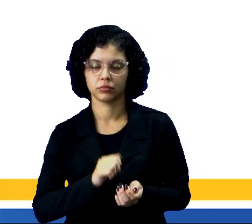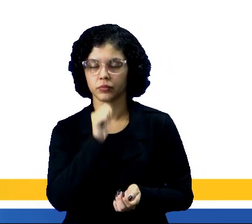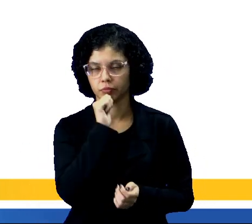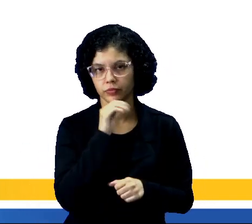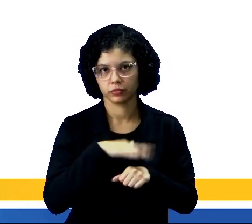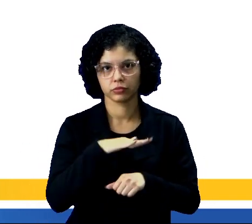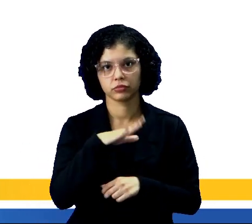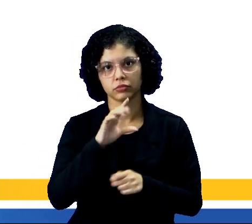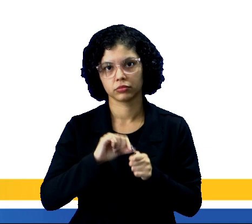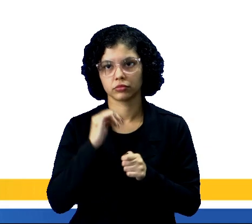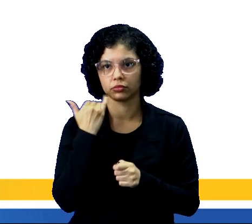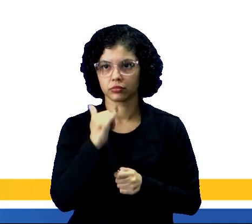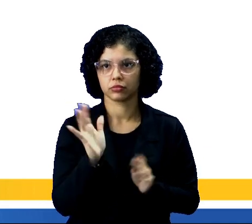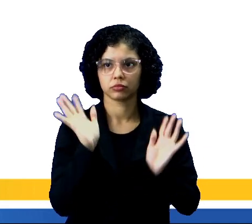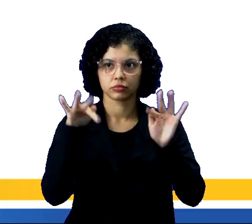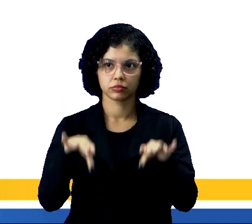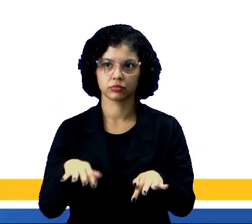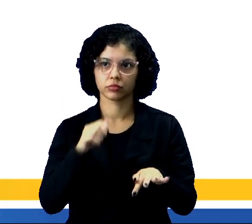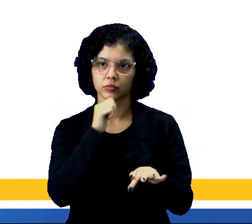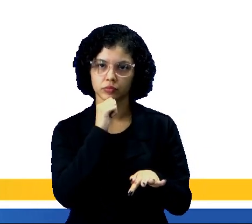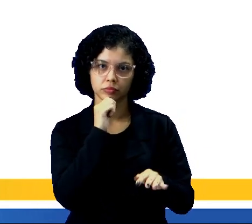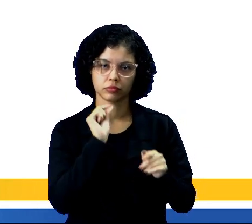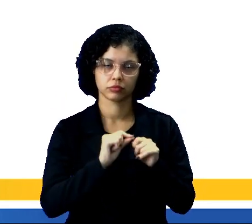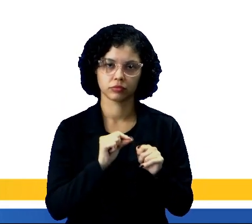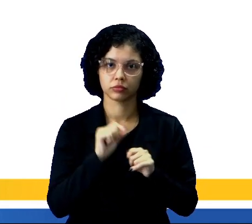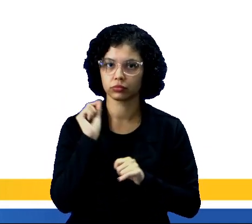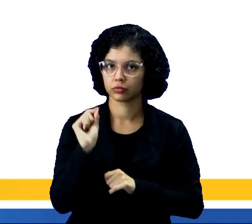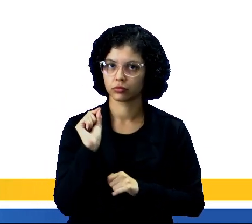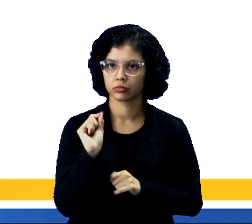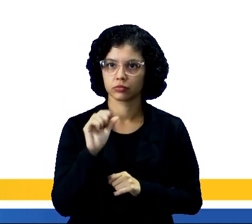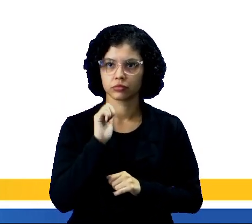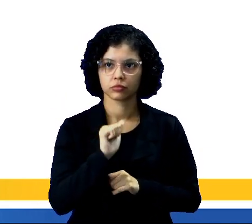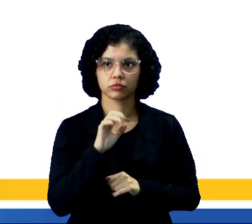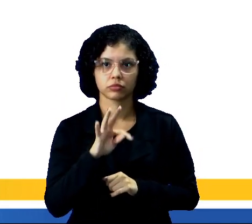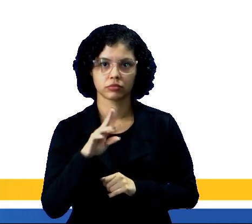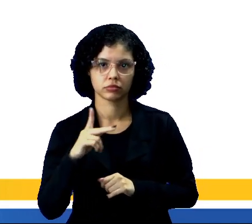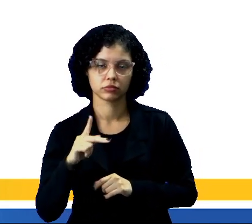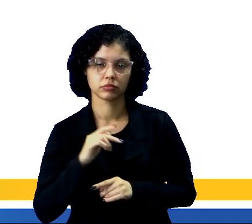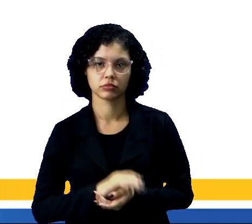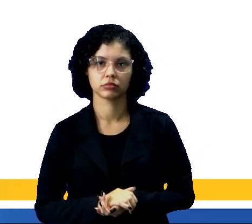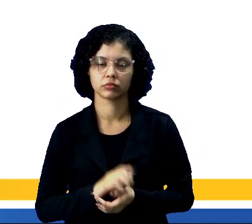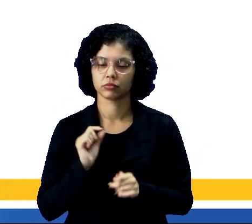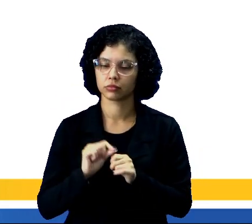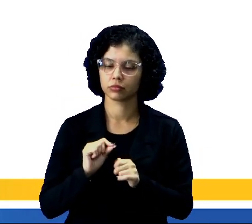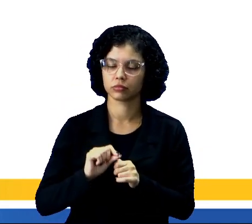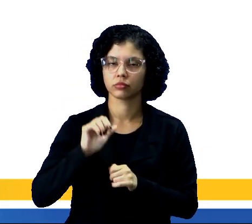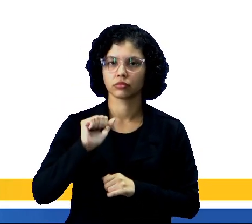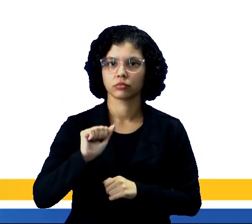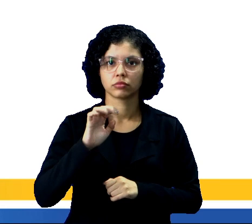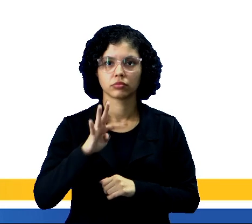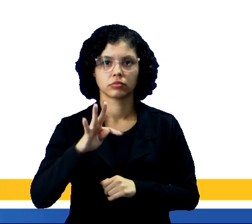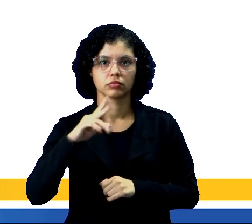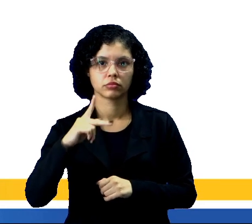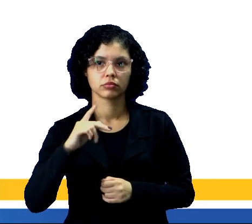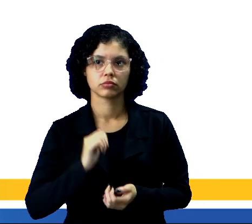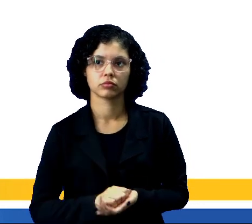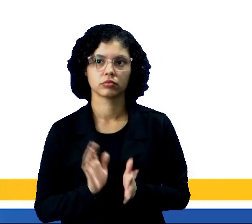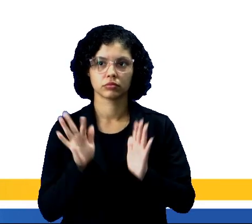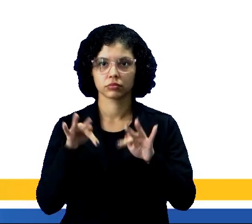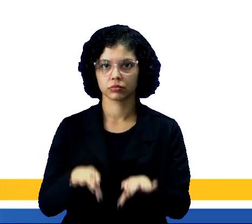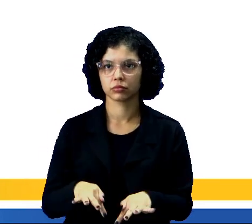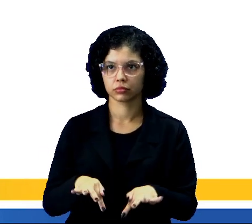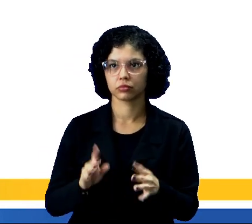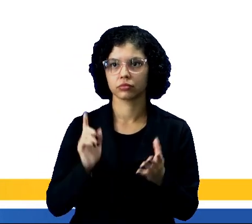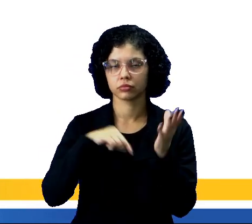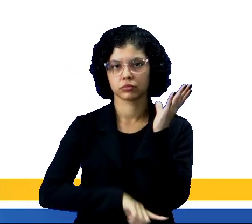mais moléculas de energia para no final formar então a ATP. Formando então a ATP, nós temos aí o final